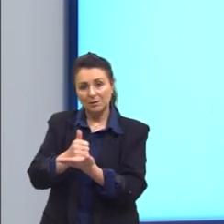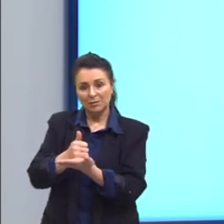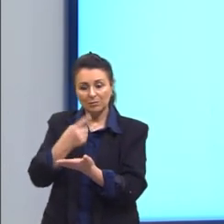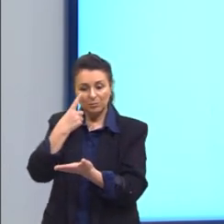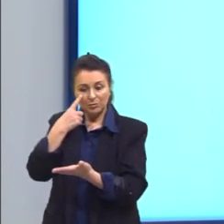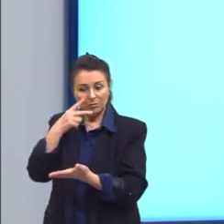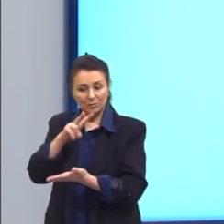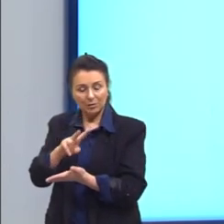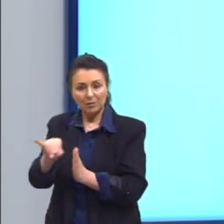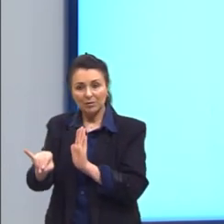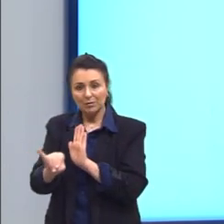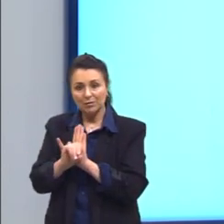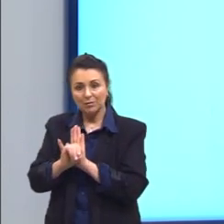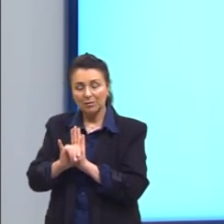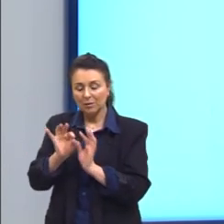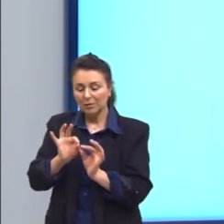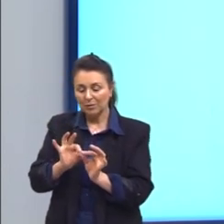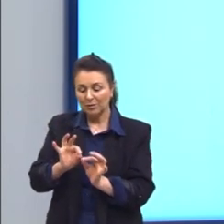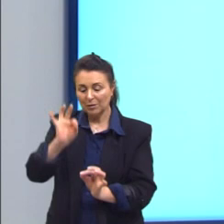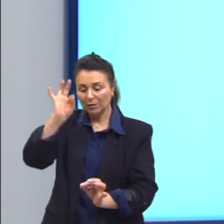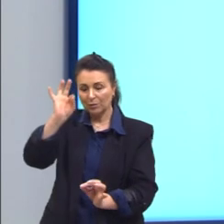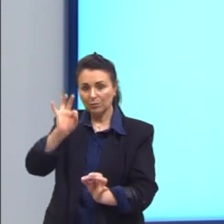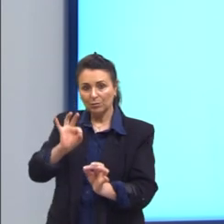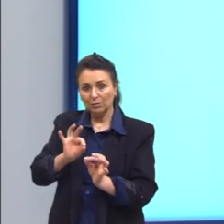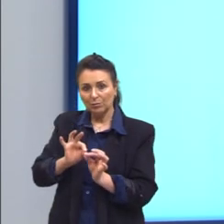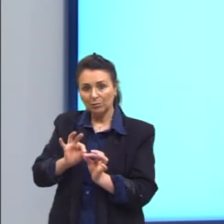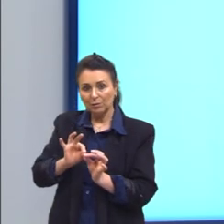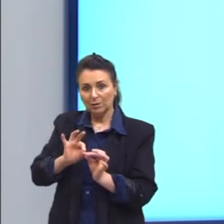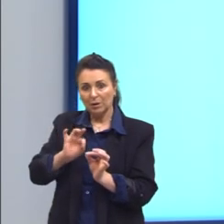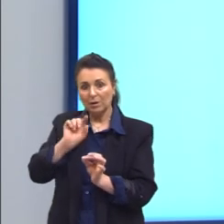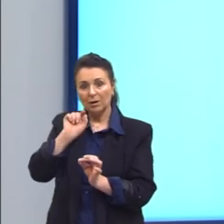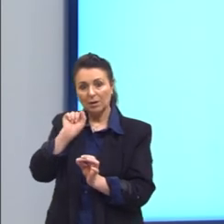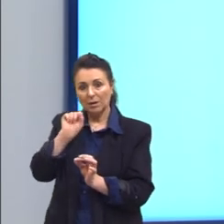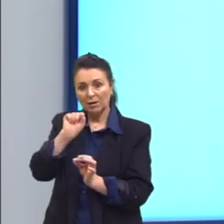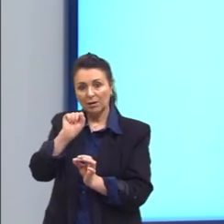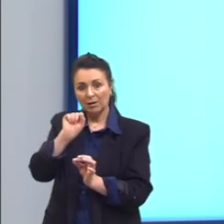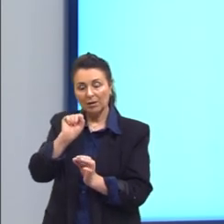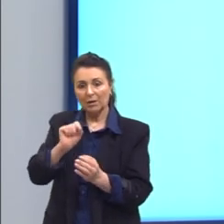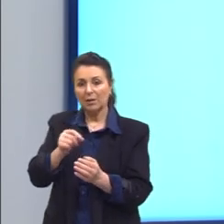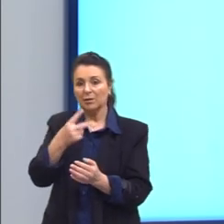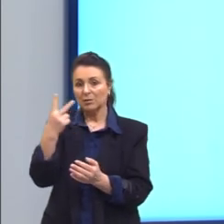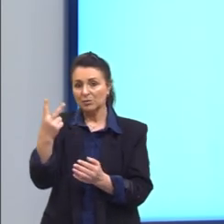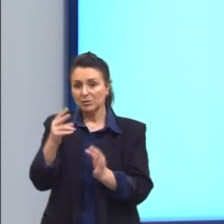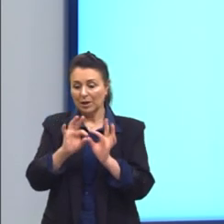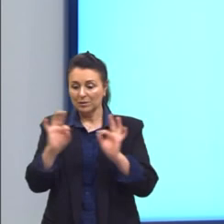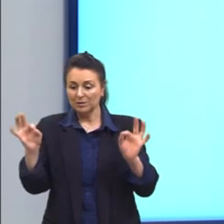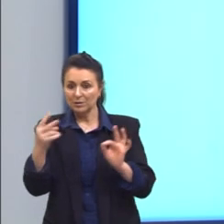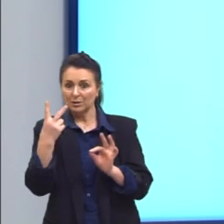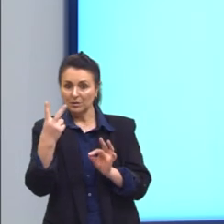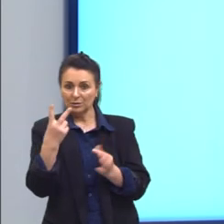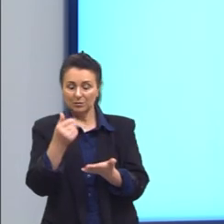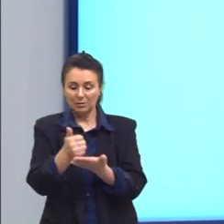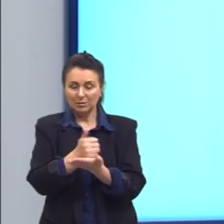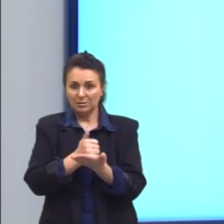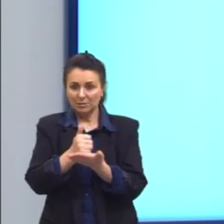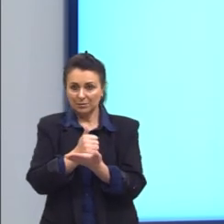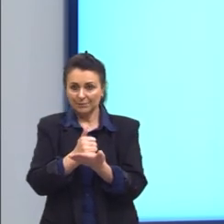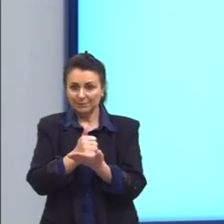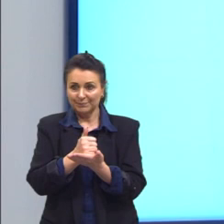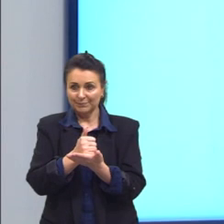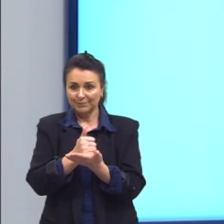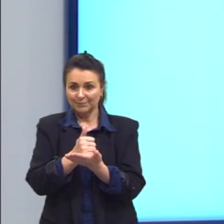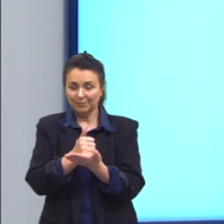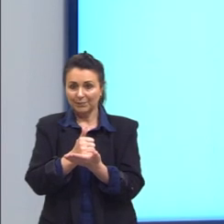identificamos e altura seria a distância entre essas duas bases é